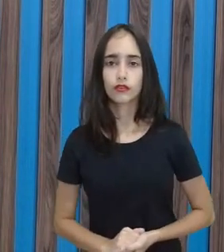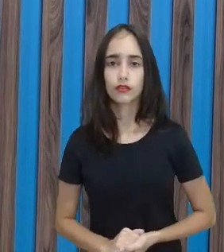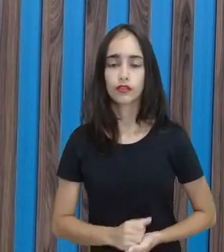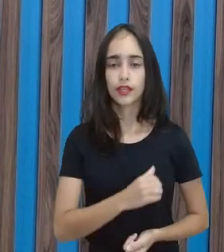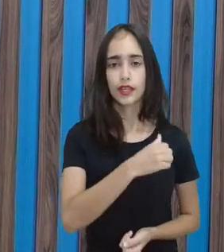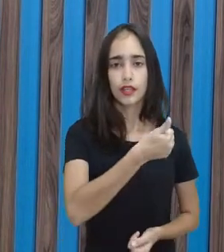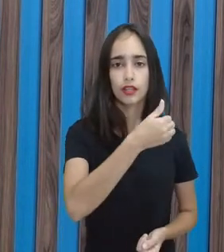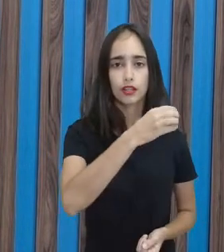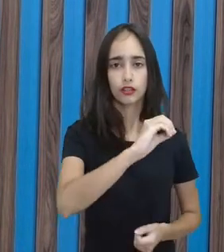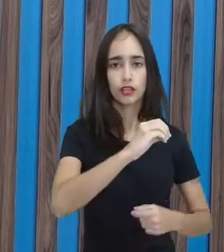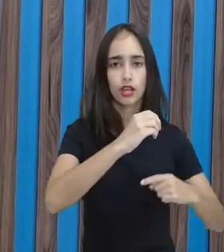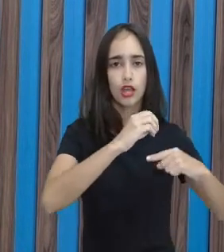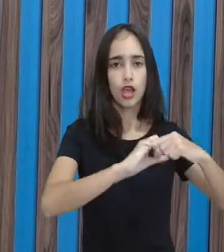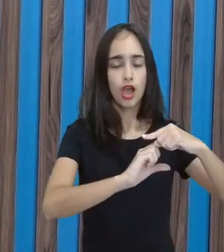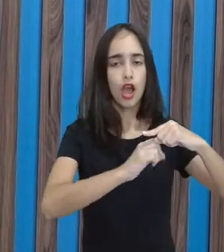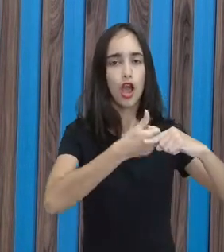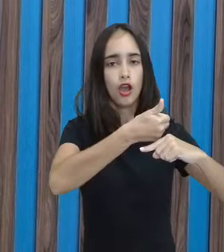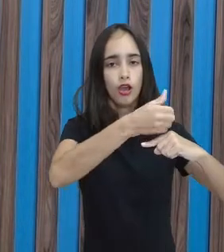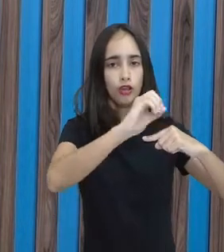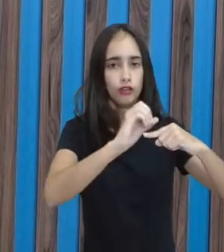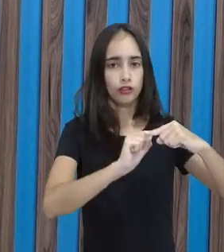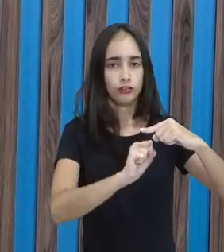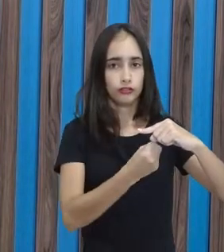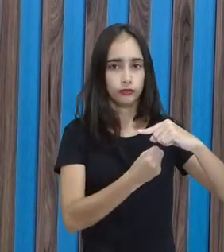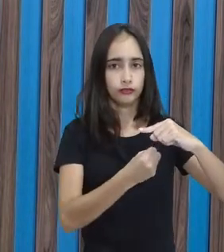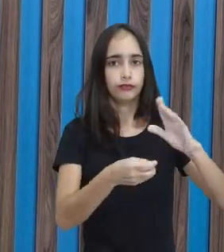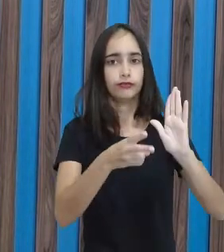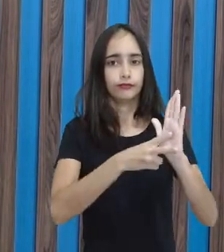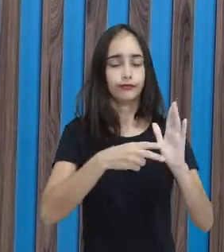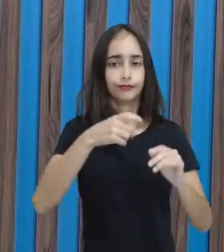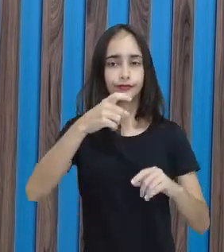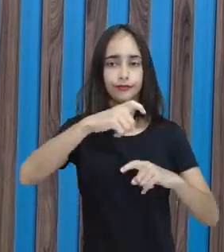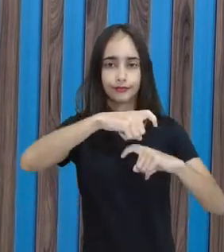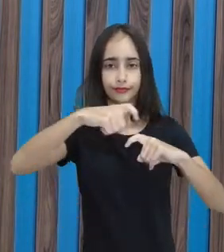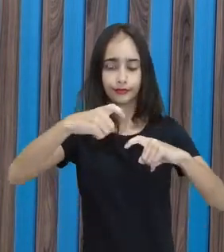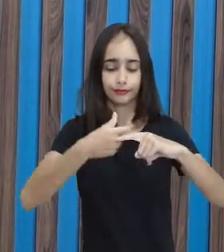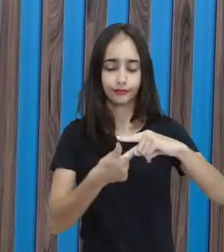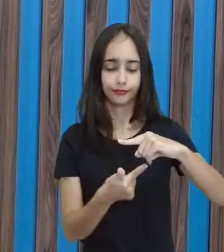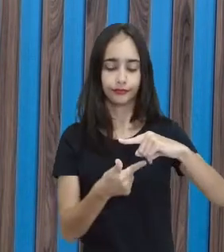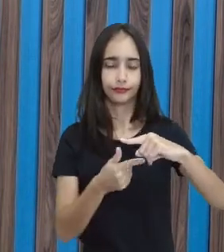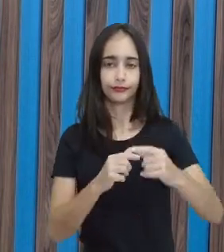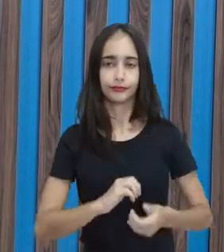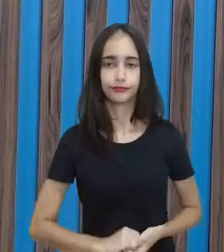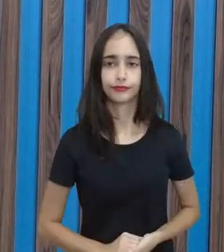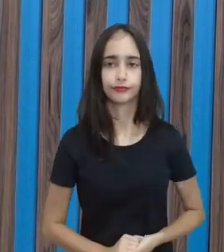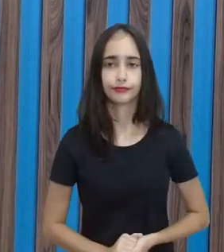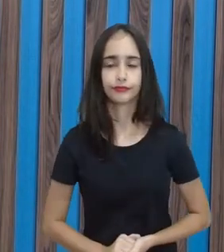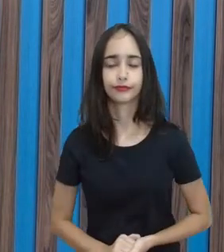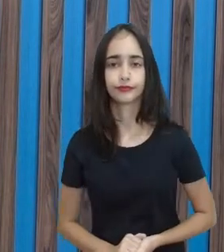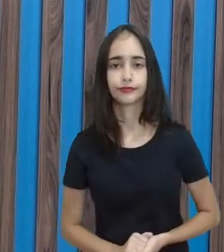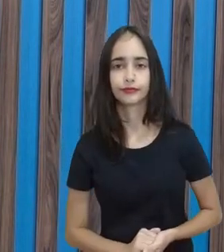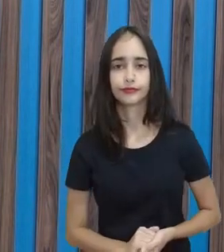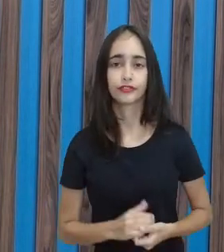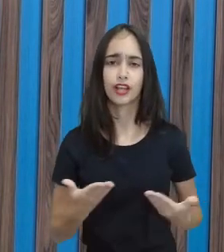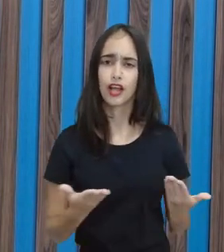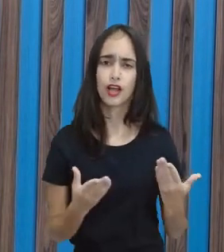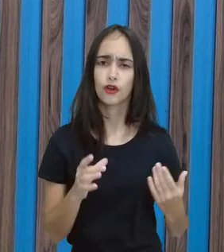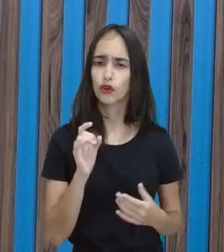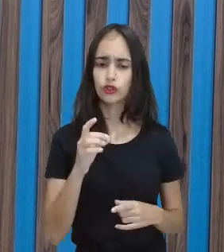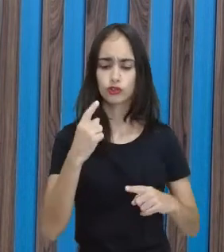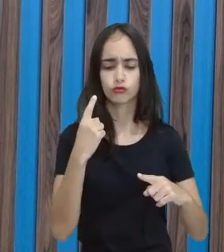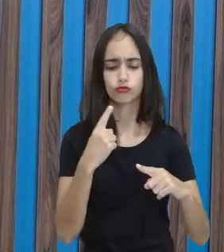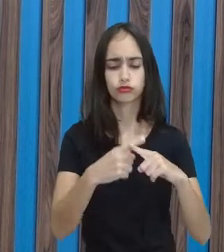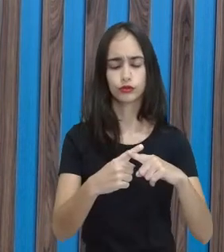10 está para 8, assim como o x está para 2. Produto dos meios, 8